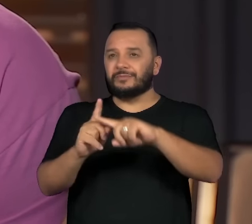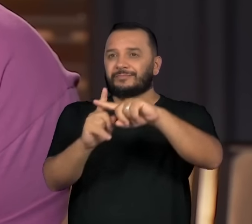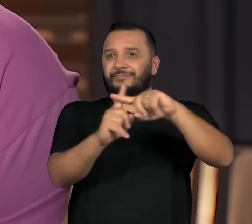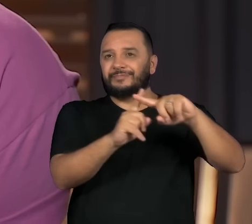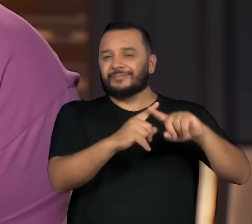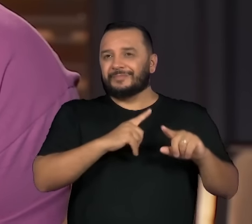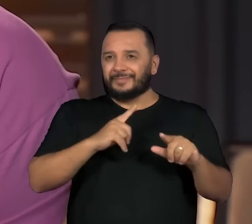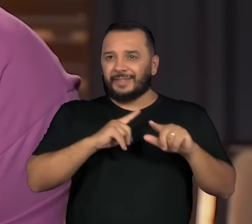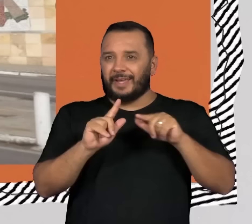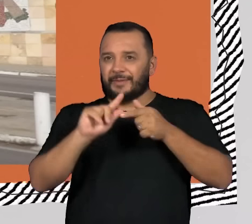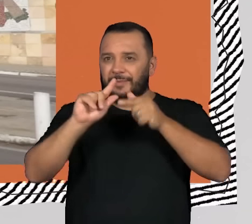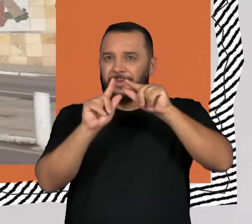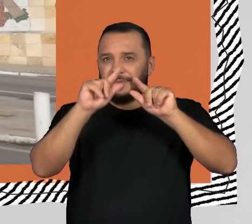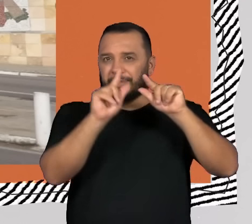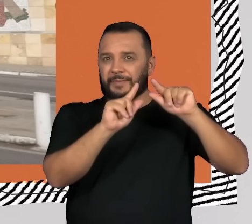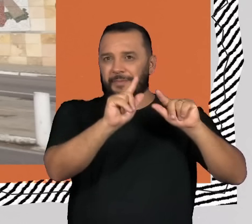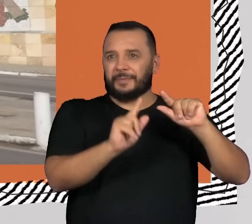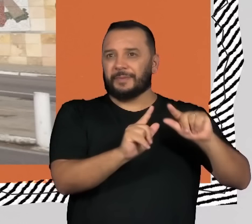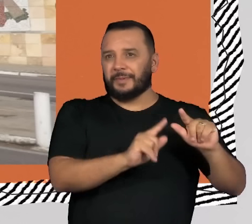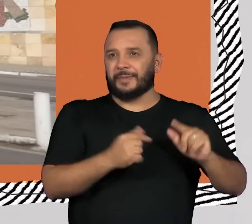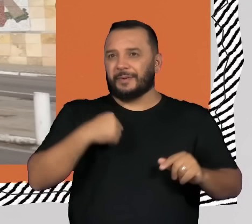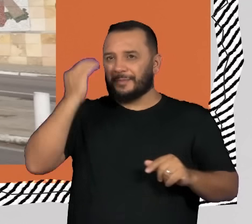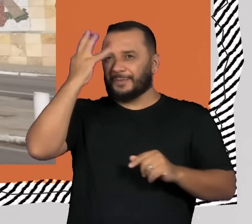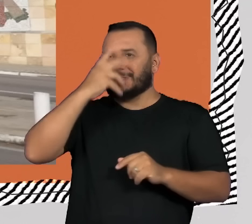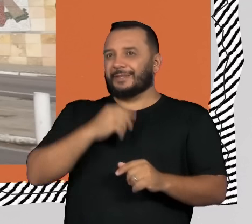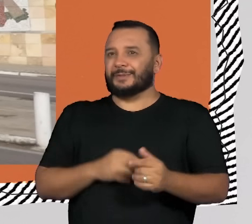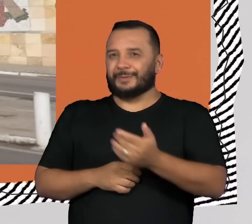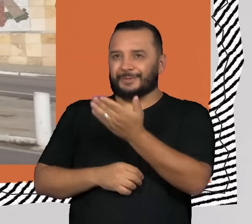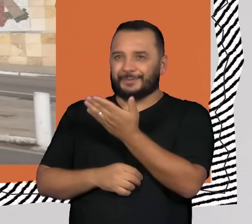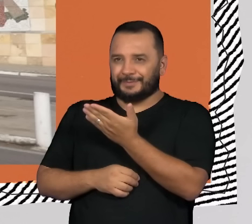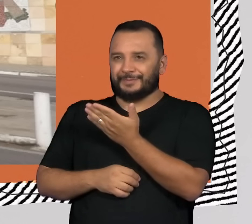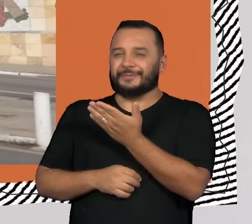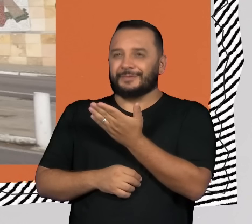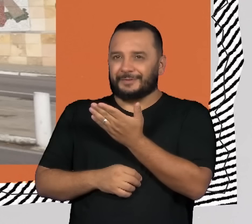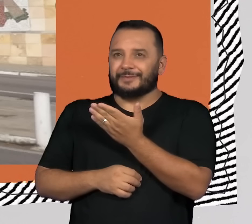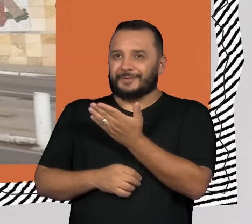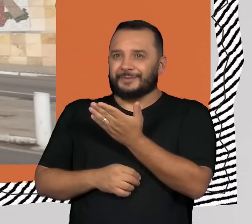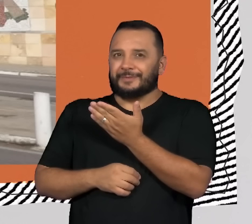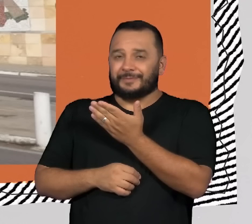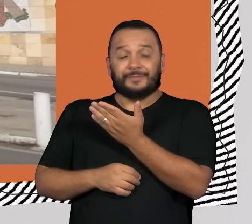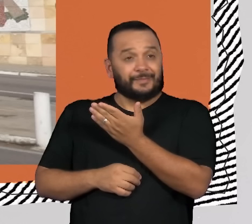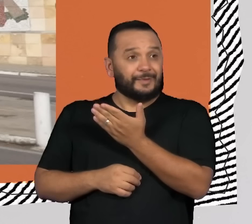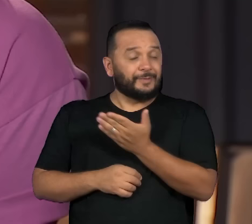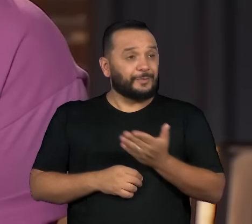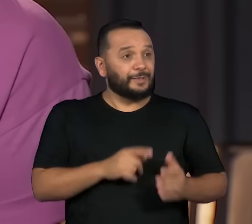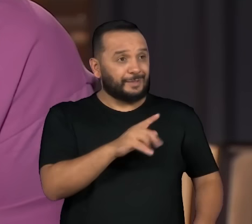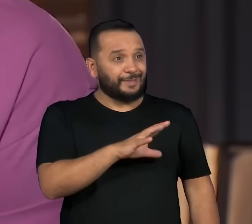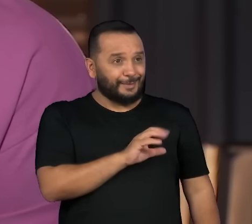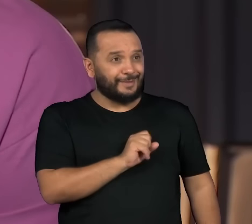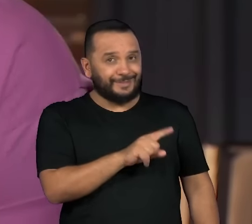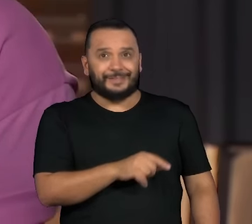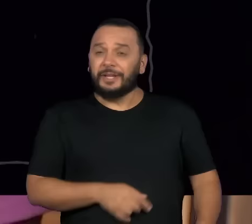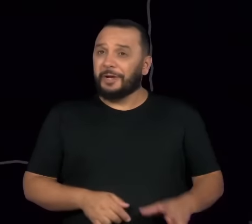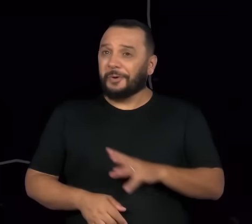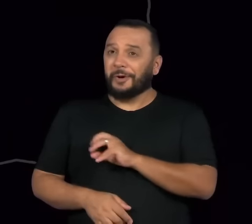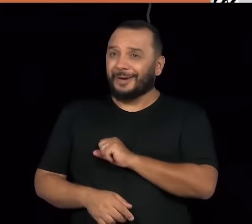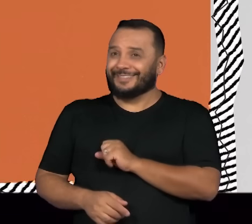mosaico lá, é bem bonito. Eu sempre achei bonito. Eu sou meio emo. Sou meio emo, eu gosto de